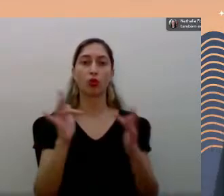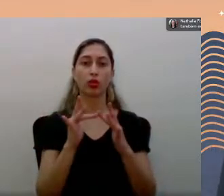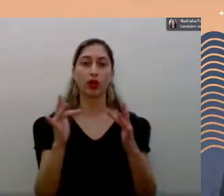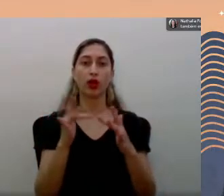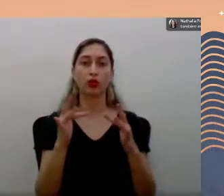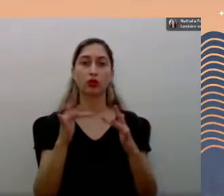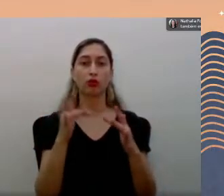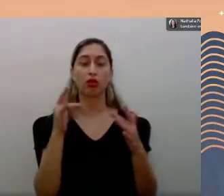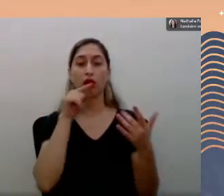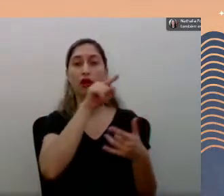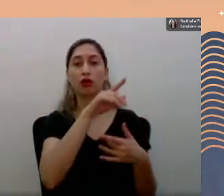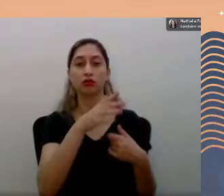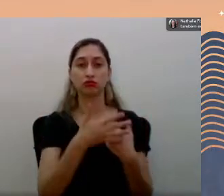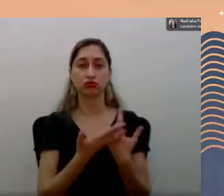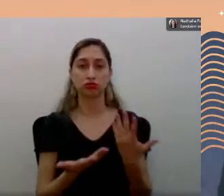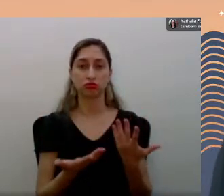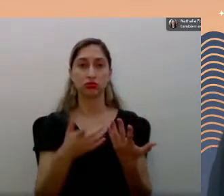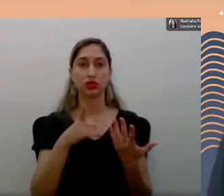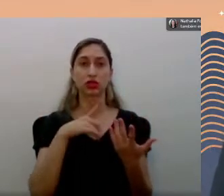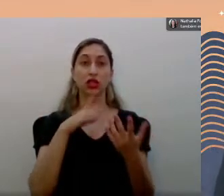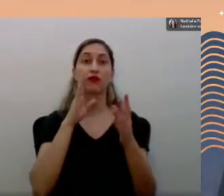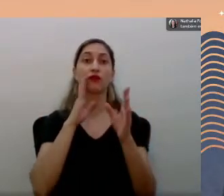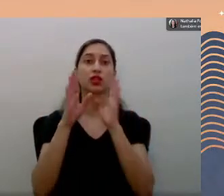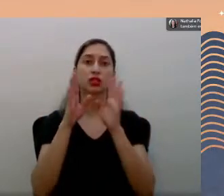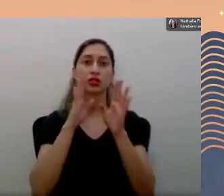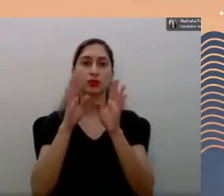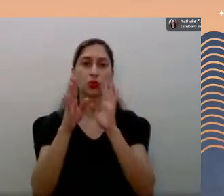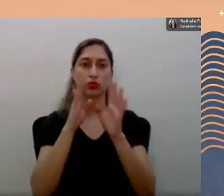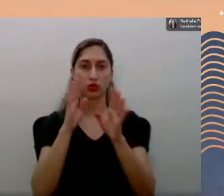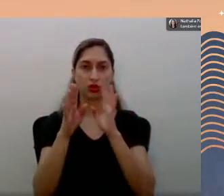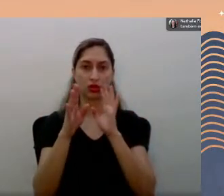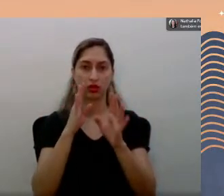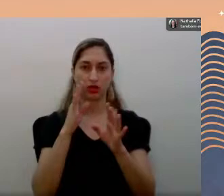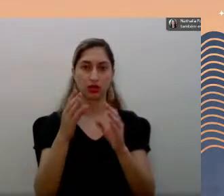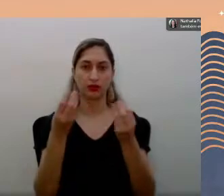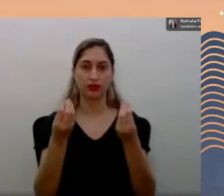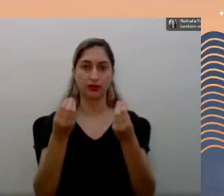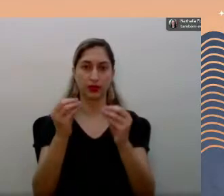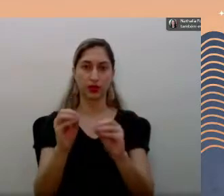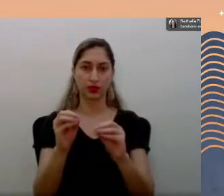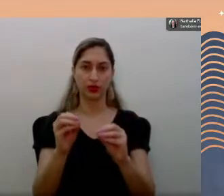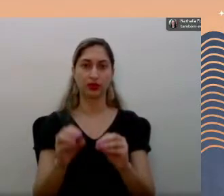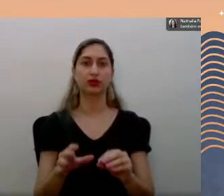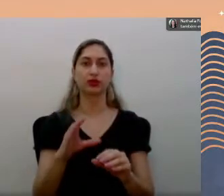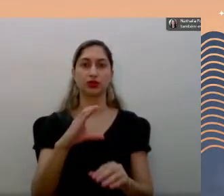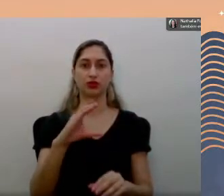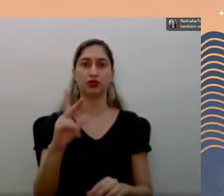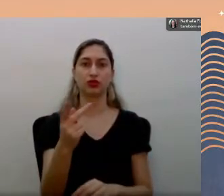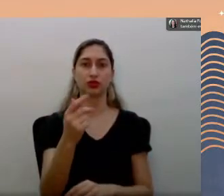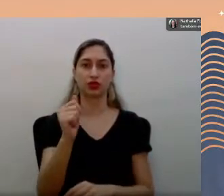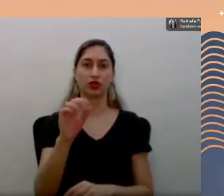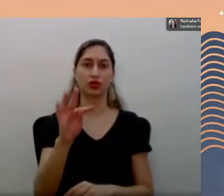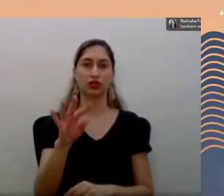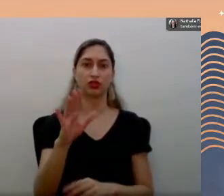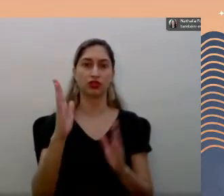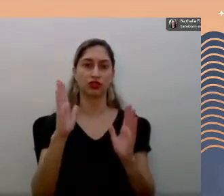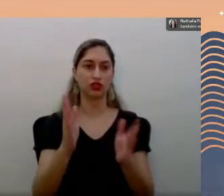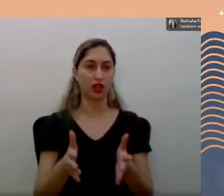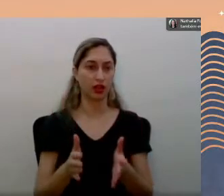página lá no Facebook é Natália Acho que colocou no chat né o link aí no chat para você e isso